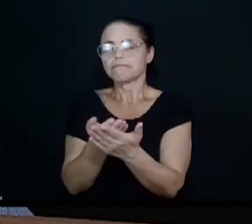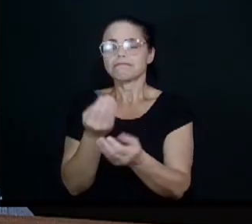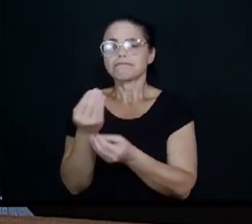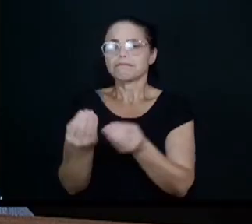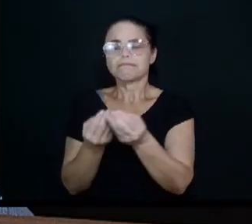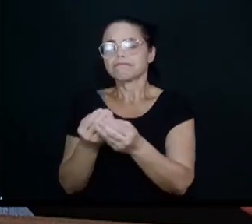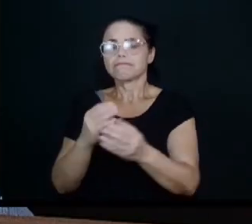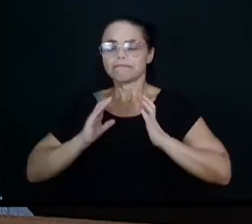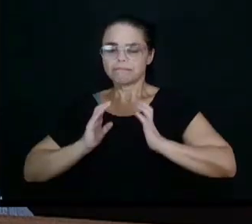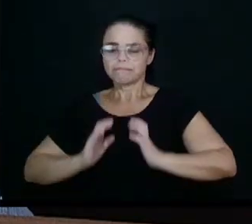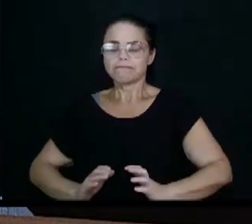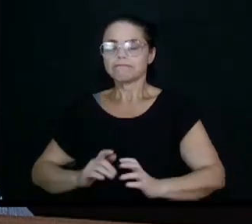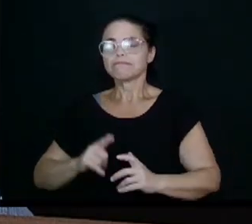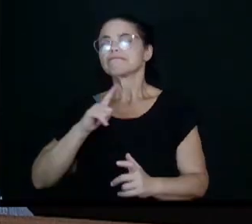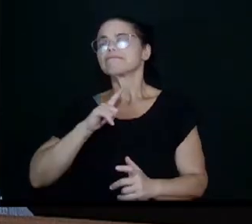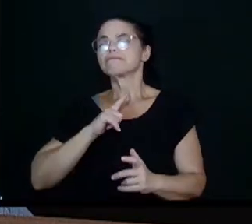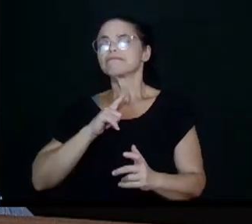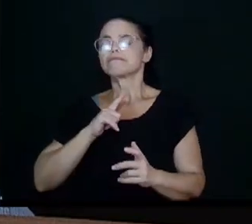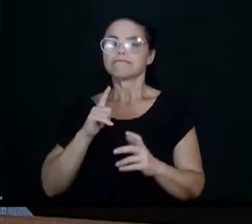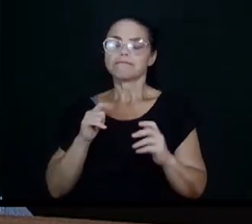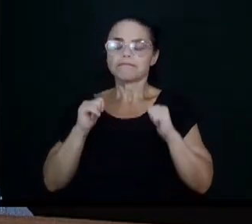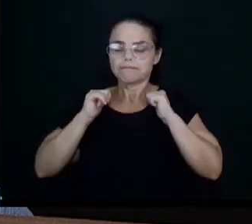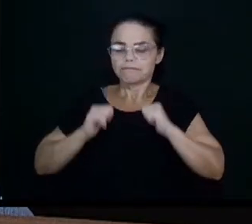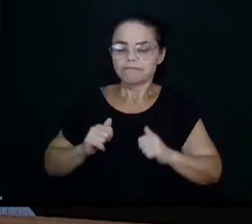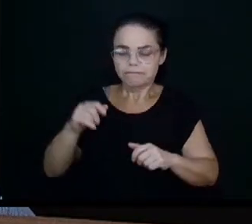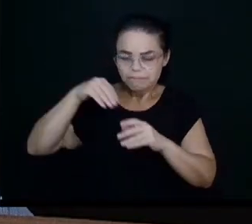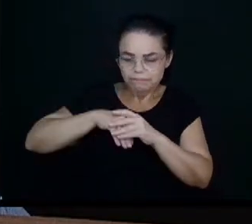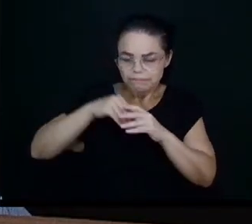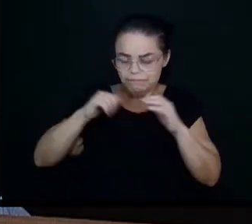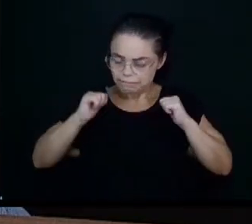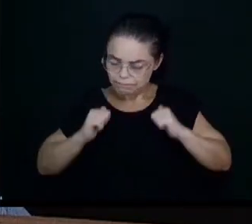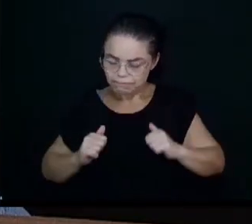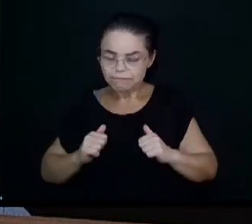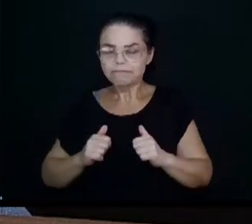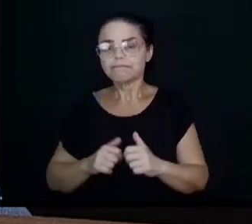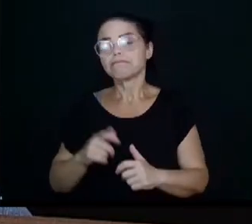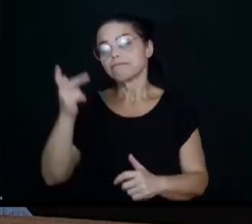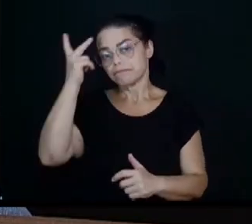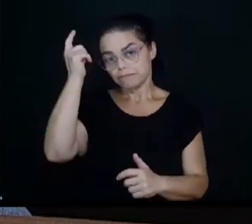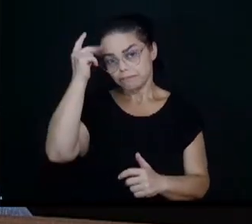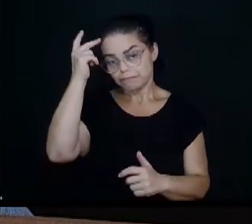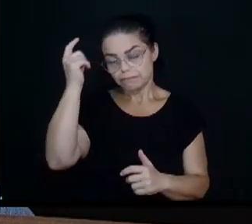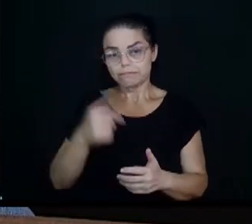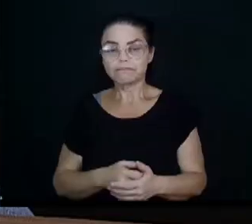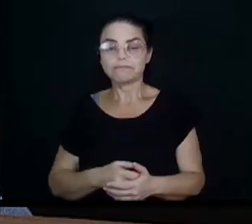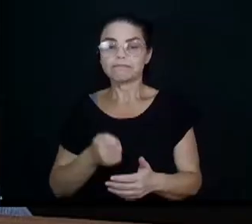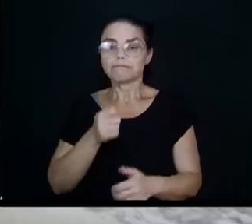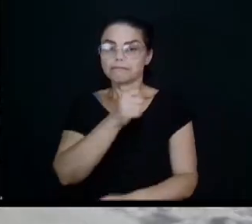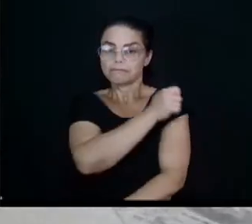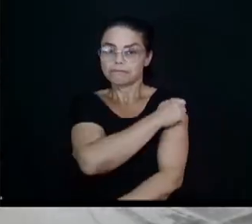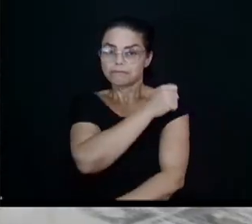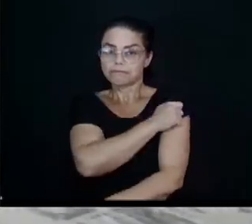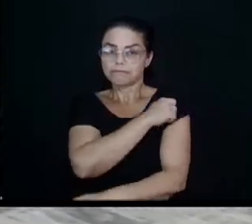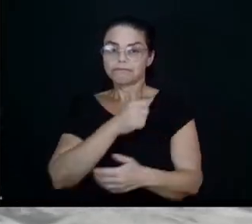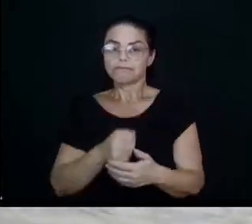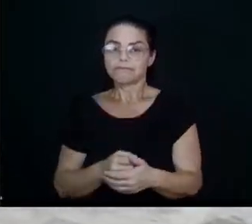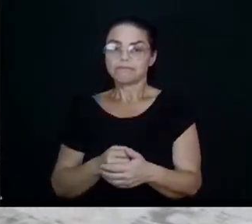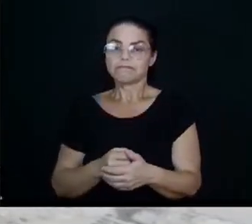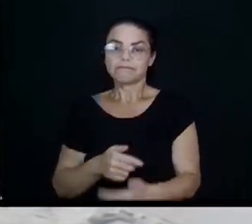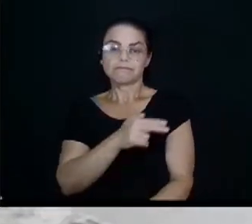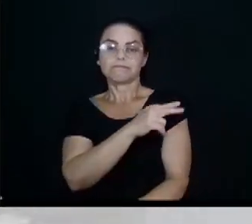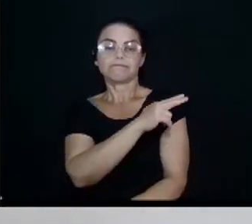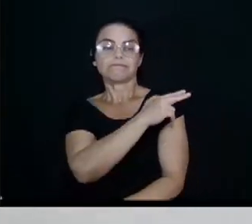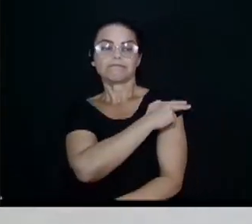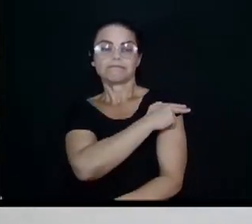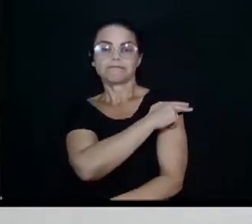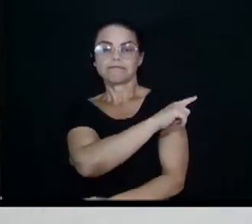que ele deve levar nesse primeiro dia de aula? Então, normalmente, os nossos alunos eles vêm do ensino médio. É o que você falou, é